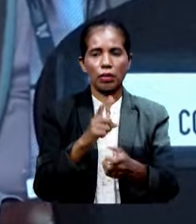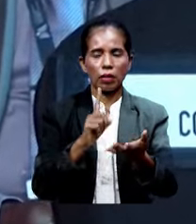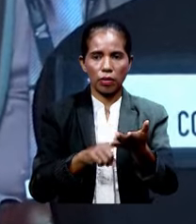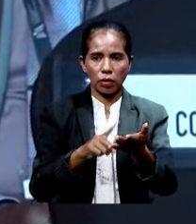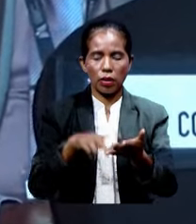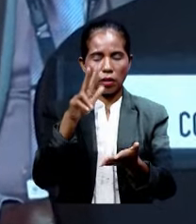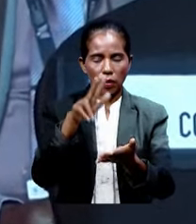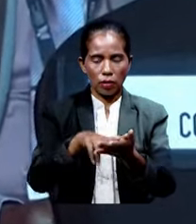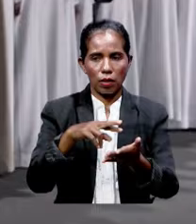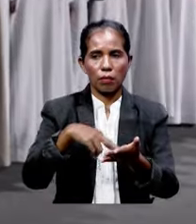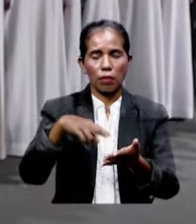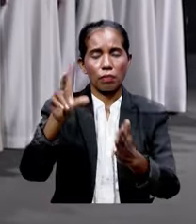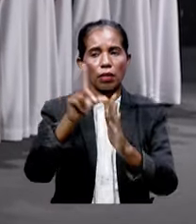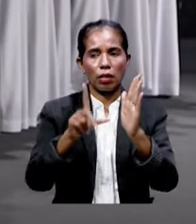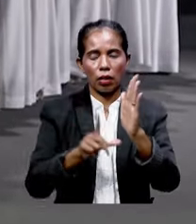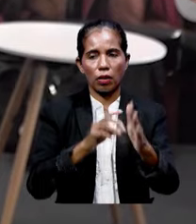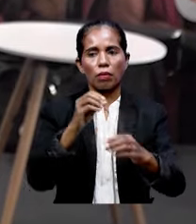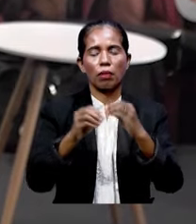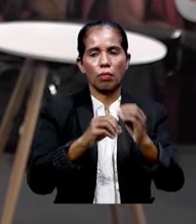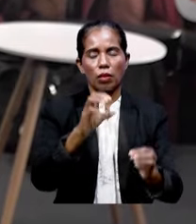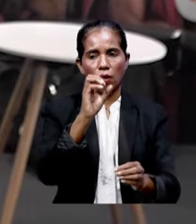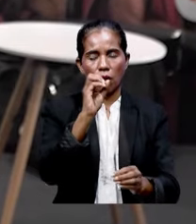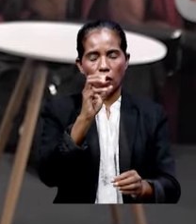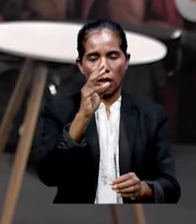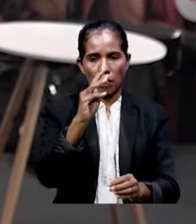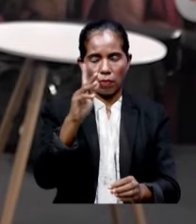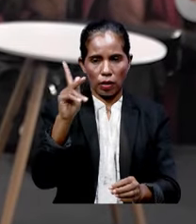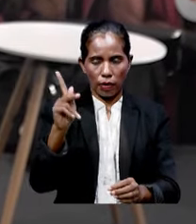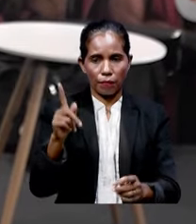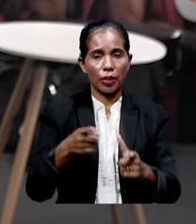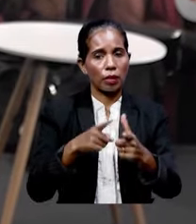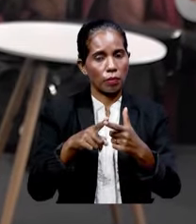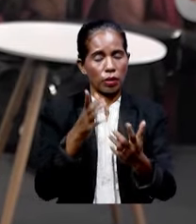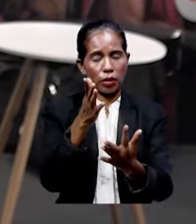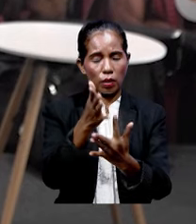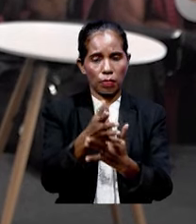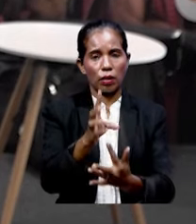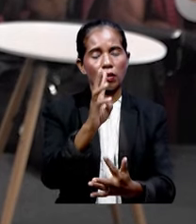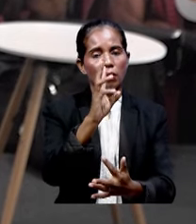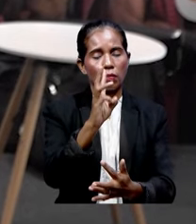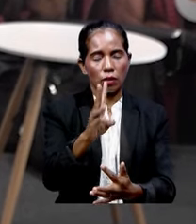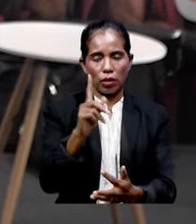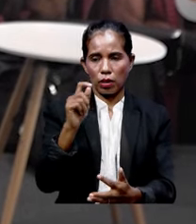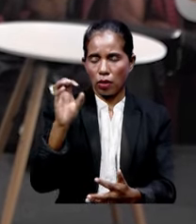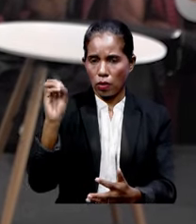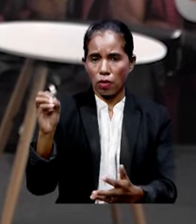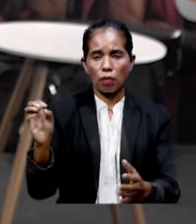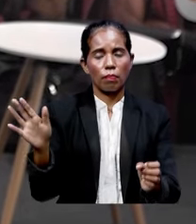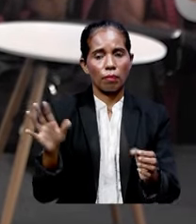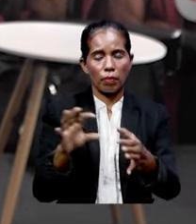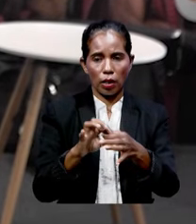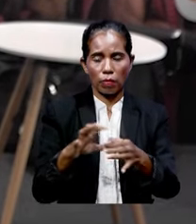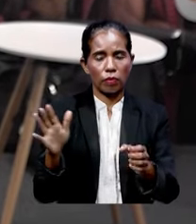ratifika no aprova lei lubukida kono ba OMK nian. Ita depois de tamati WTO full member, ita po ate te dian